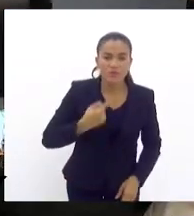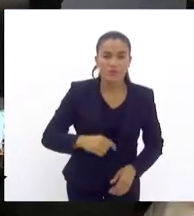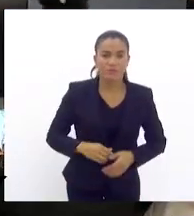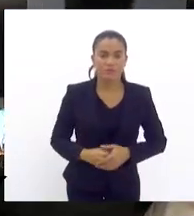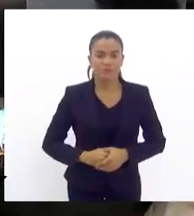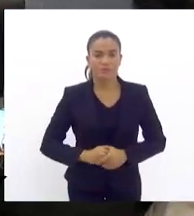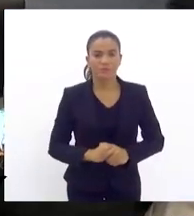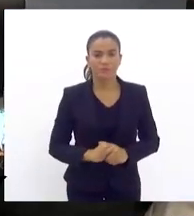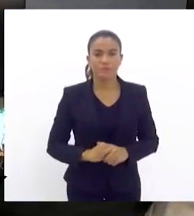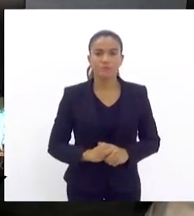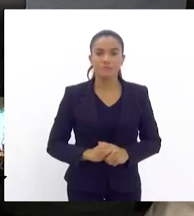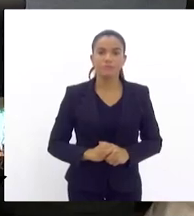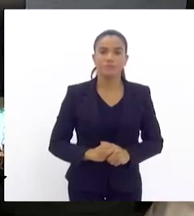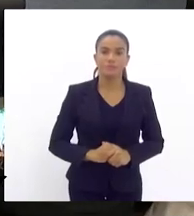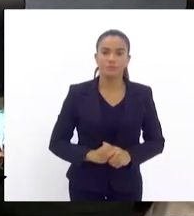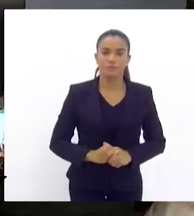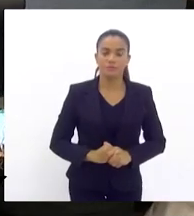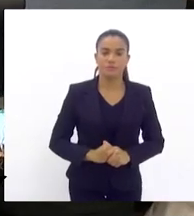Gilvaneik.